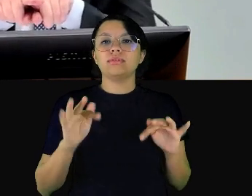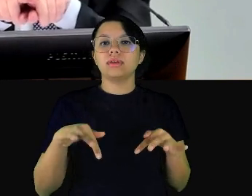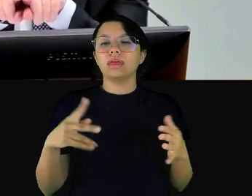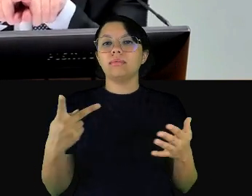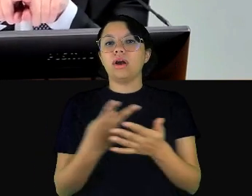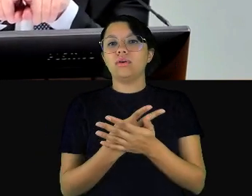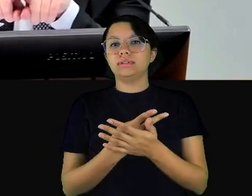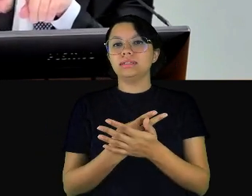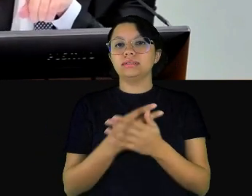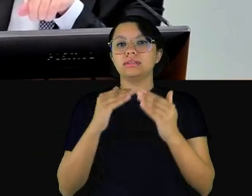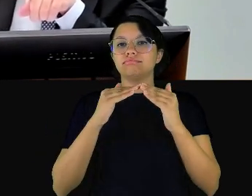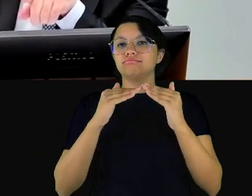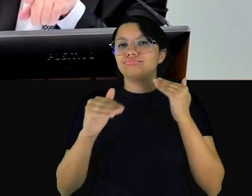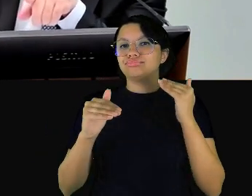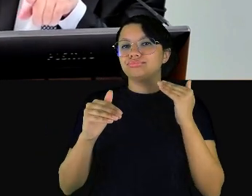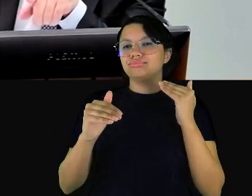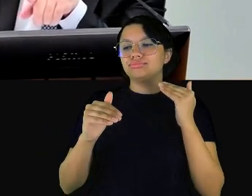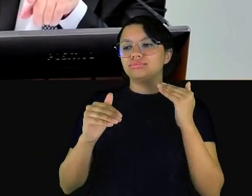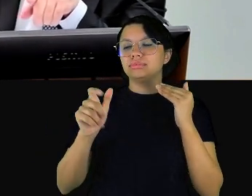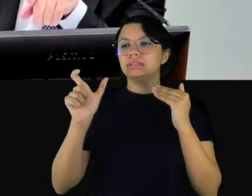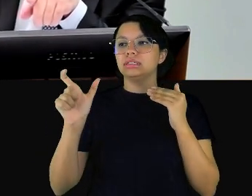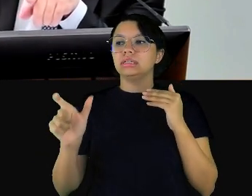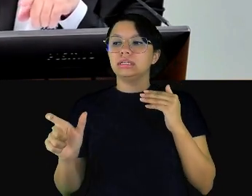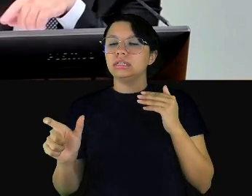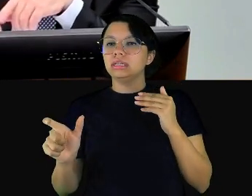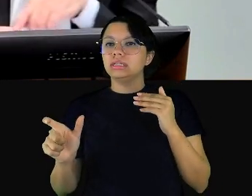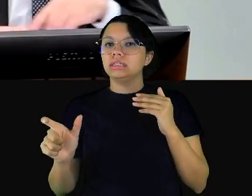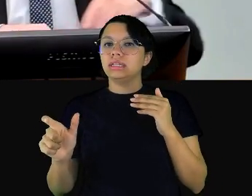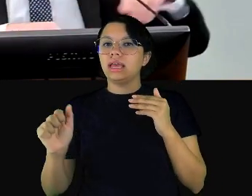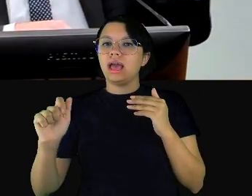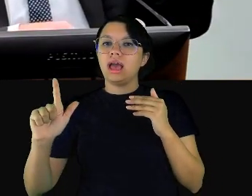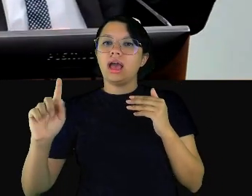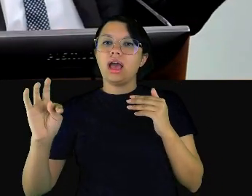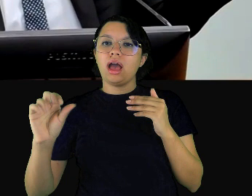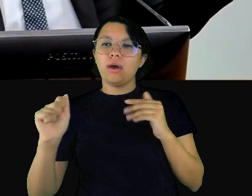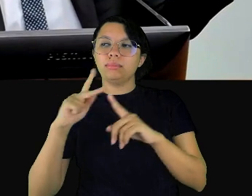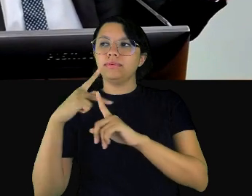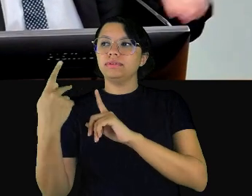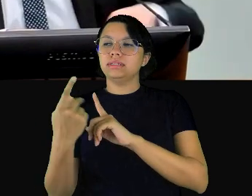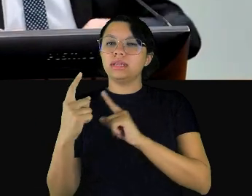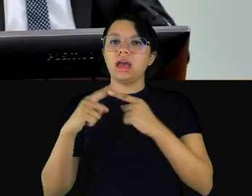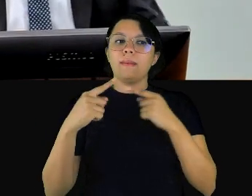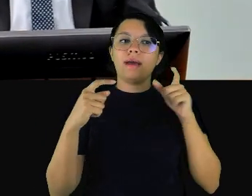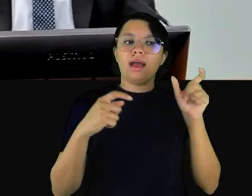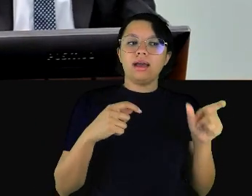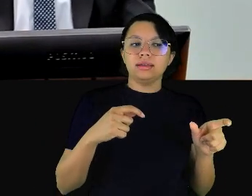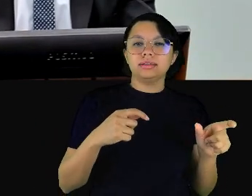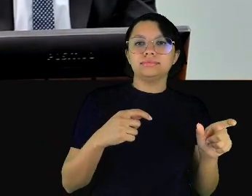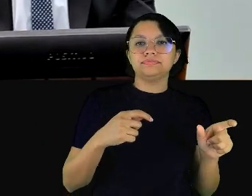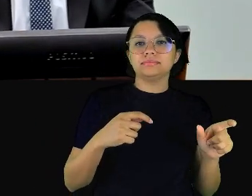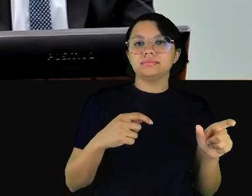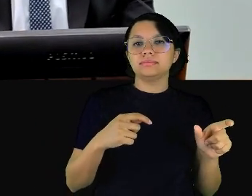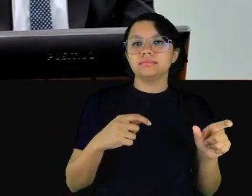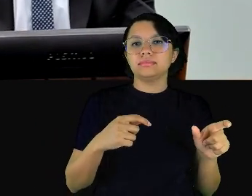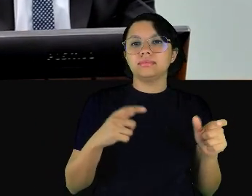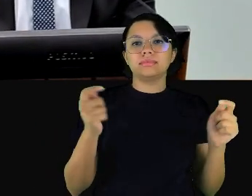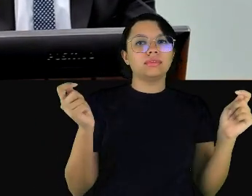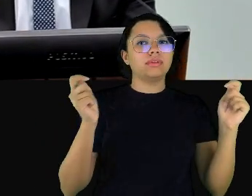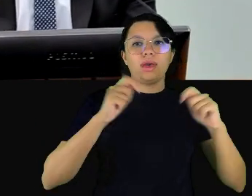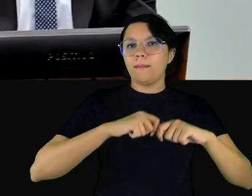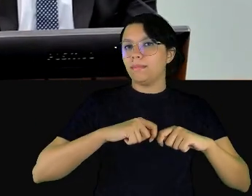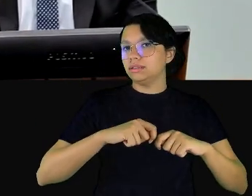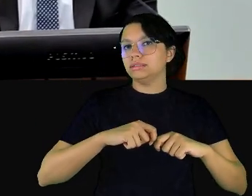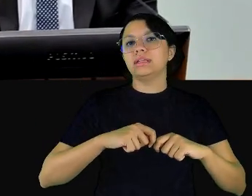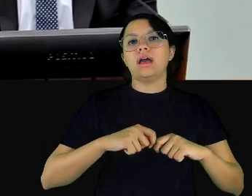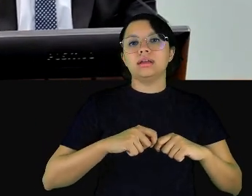essa incongruência, em que lado ele tem a alta previdenciária e do outro lado nós temos a incapacidade,